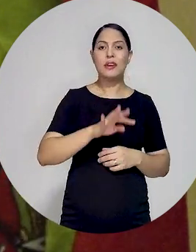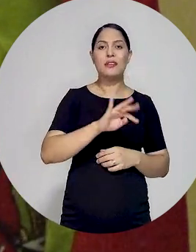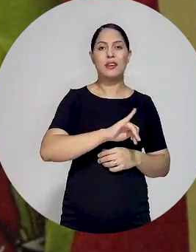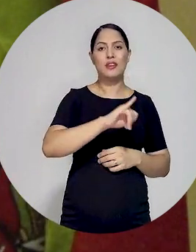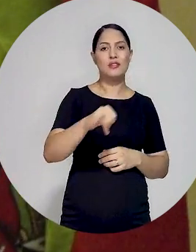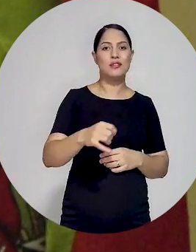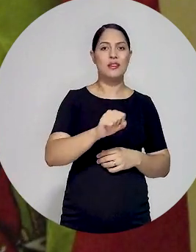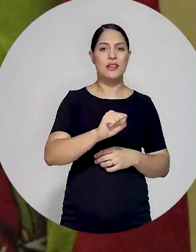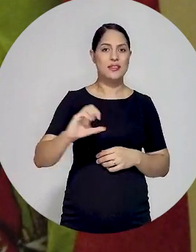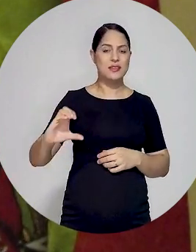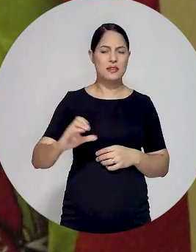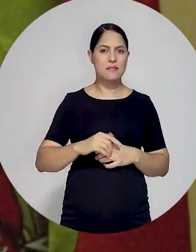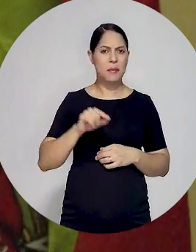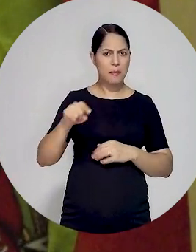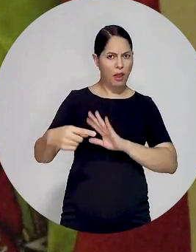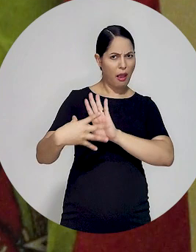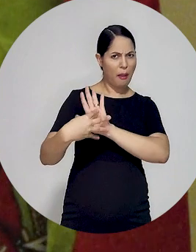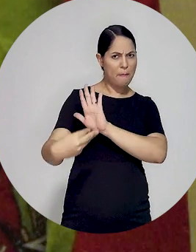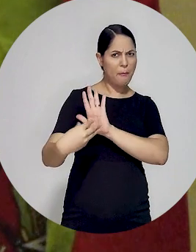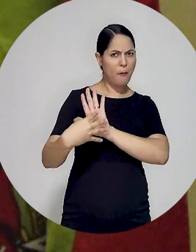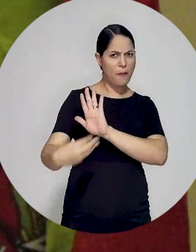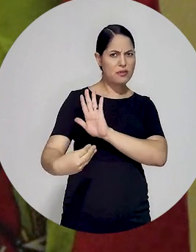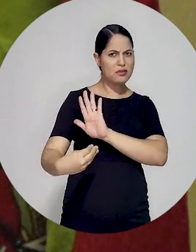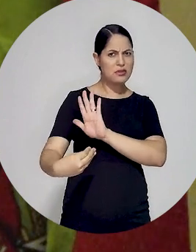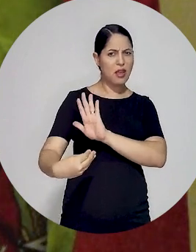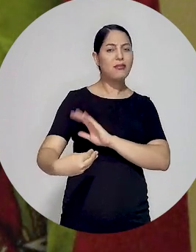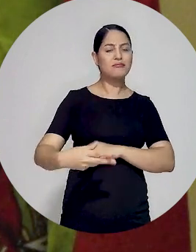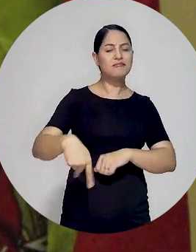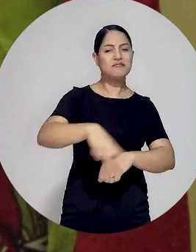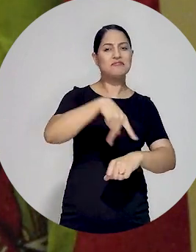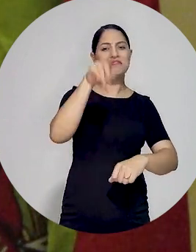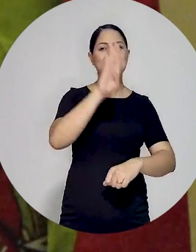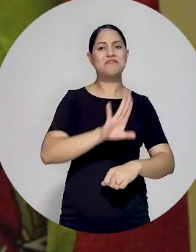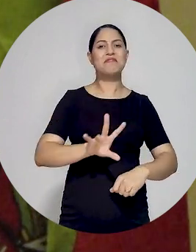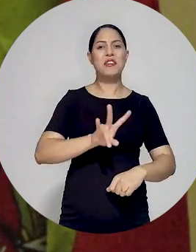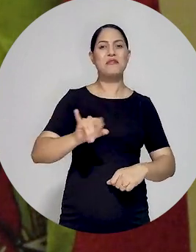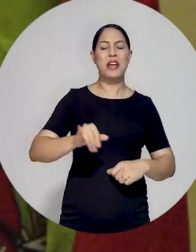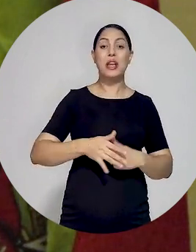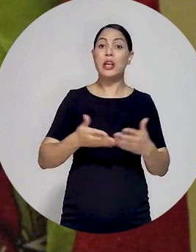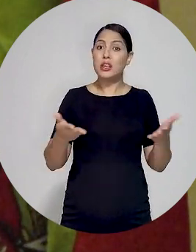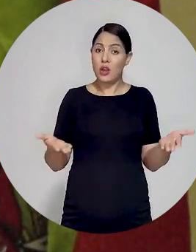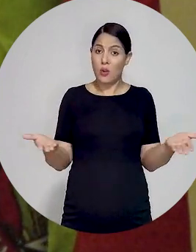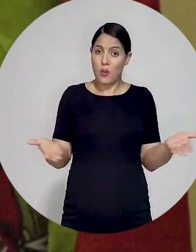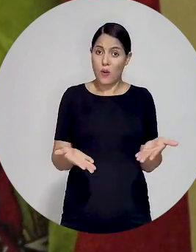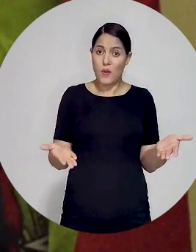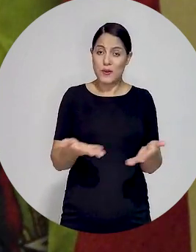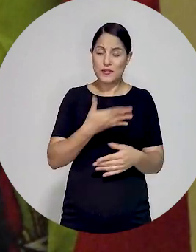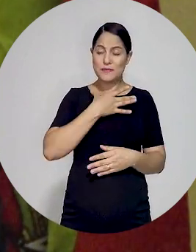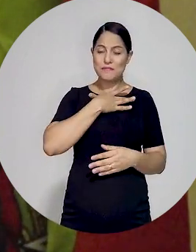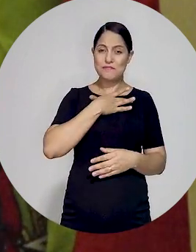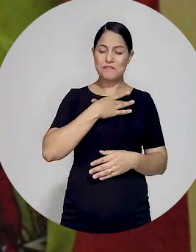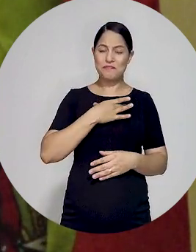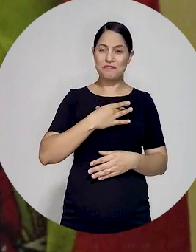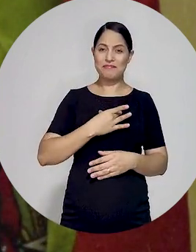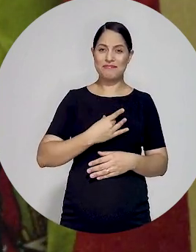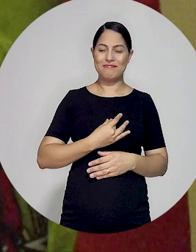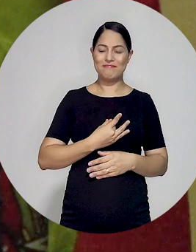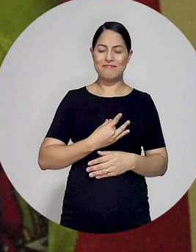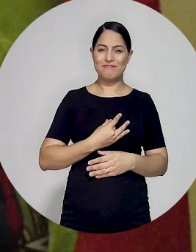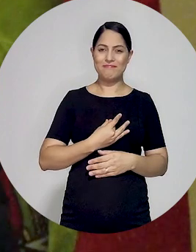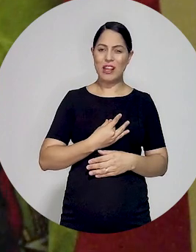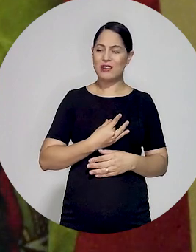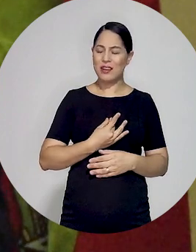para o Brasil o modelo que será o paradigma de advocacia dativa neste país. E essa medalha,